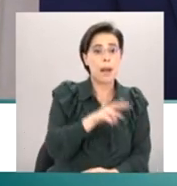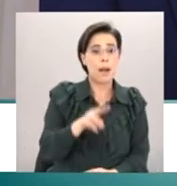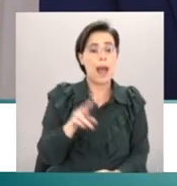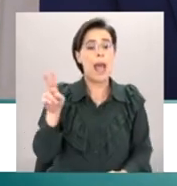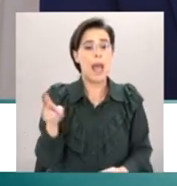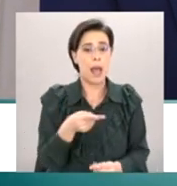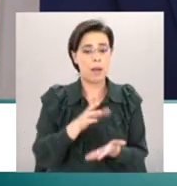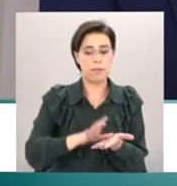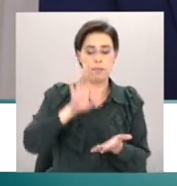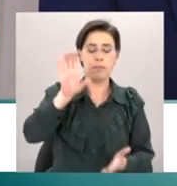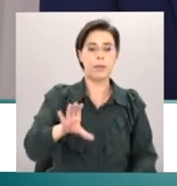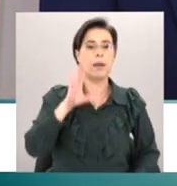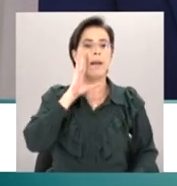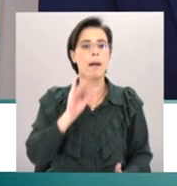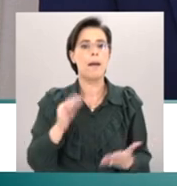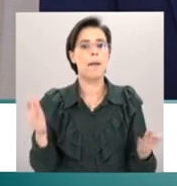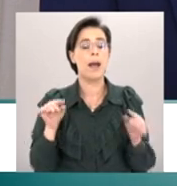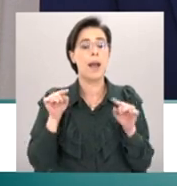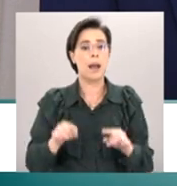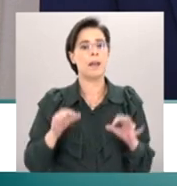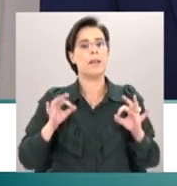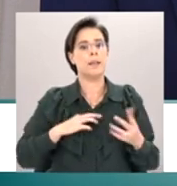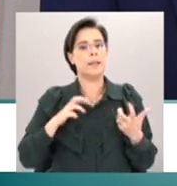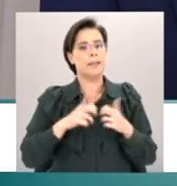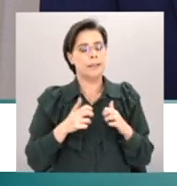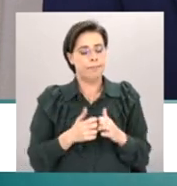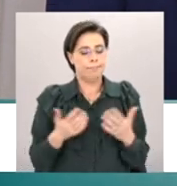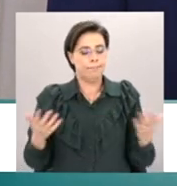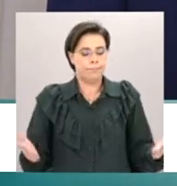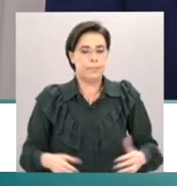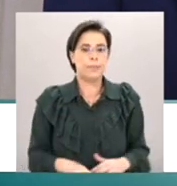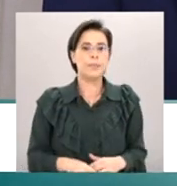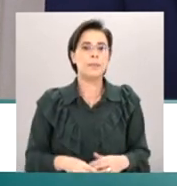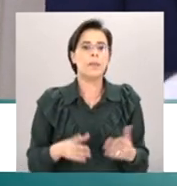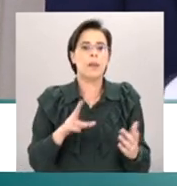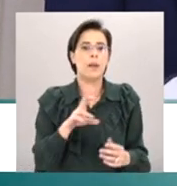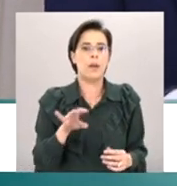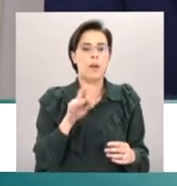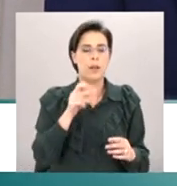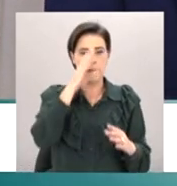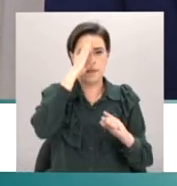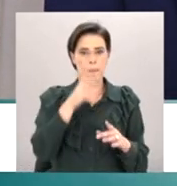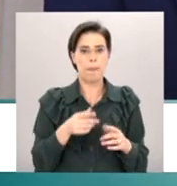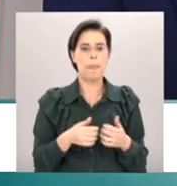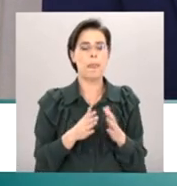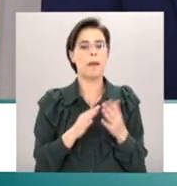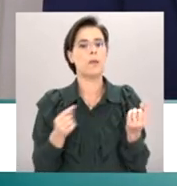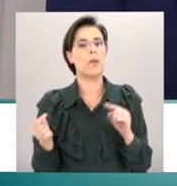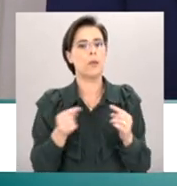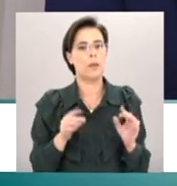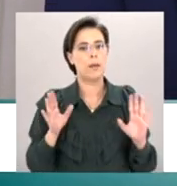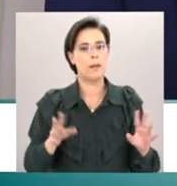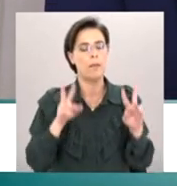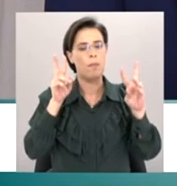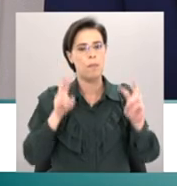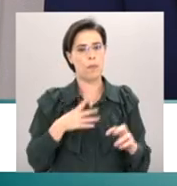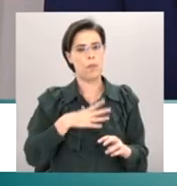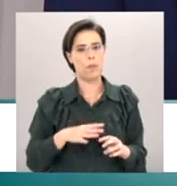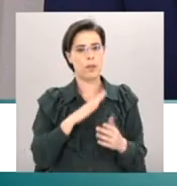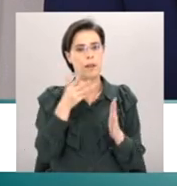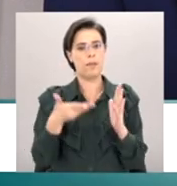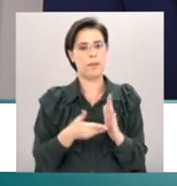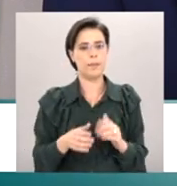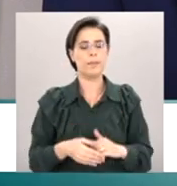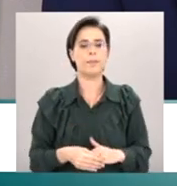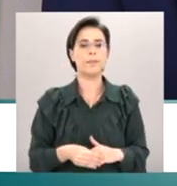euros para a banca aí sim temos um problema mas sim o rosa bem sei que conduz o debate mas ela matéria que eu gostaria de